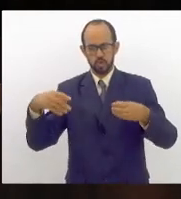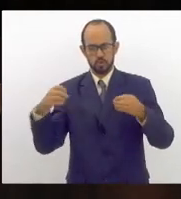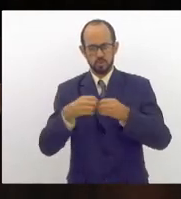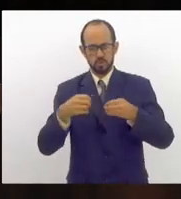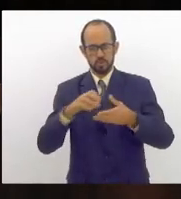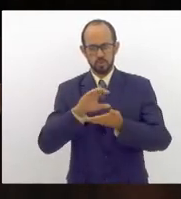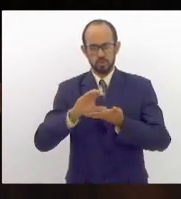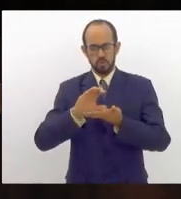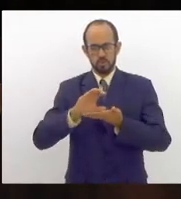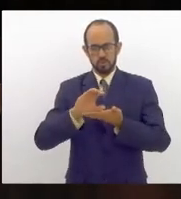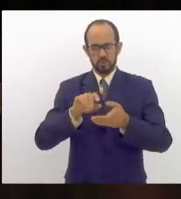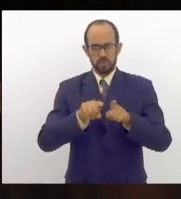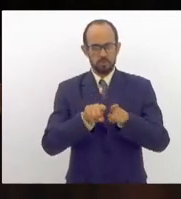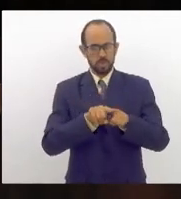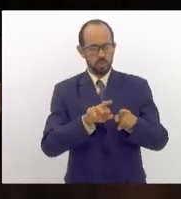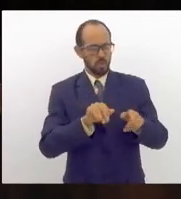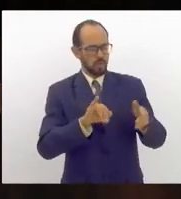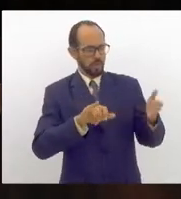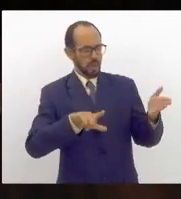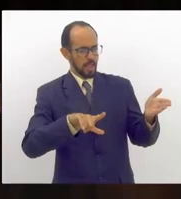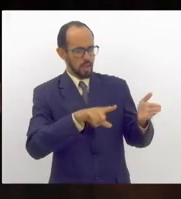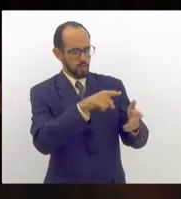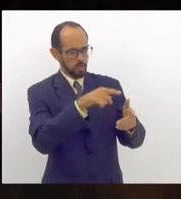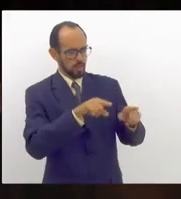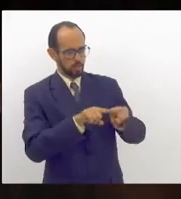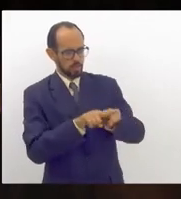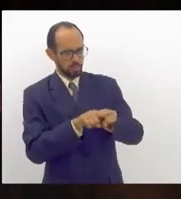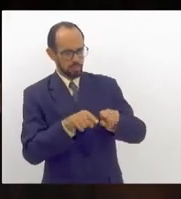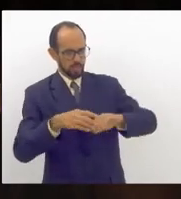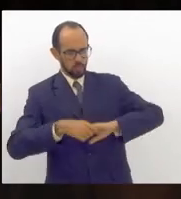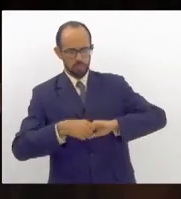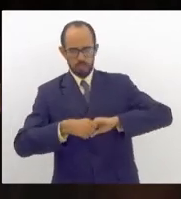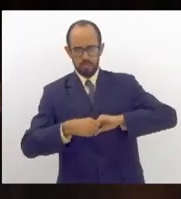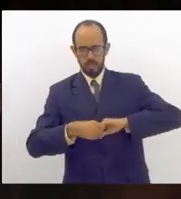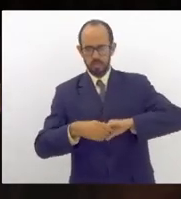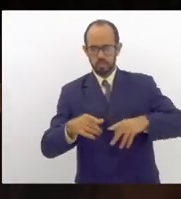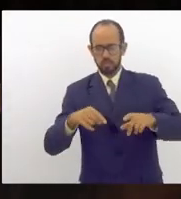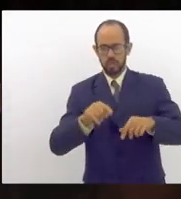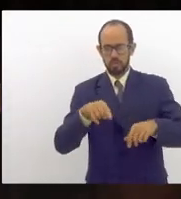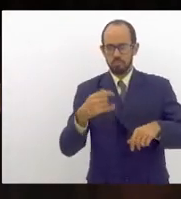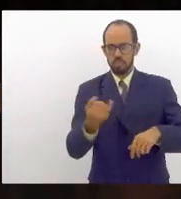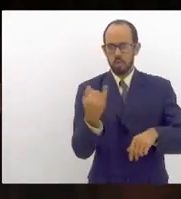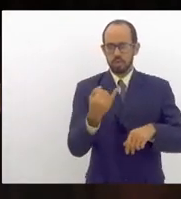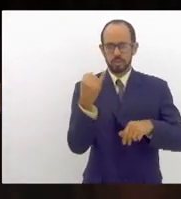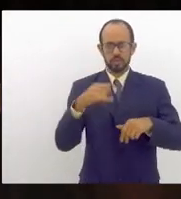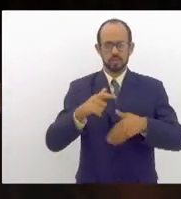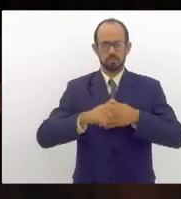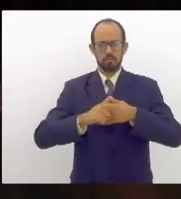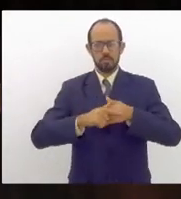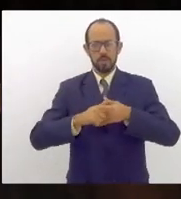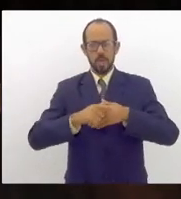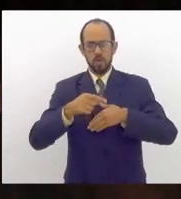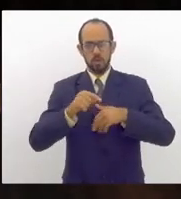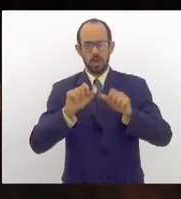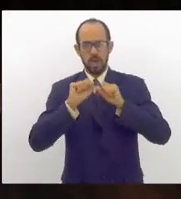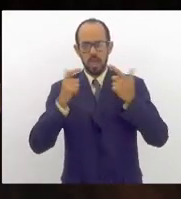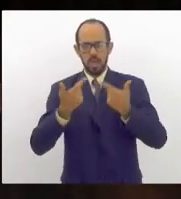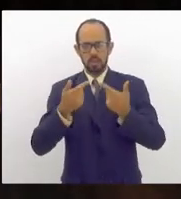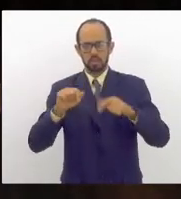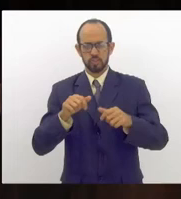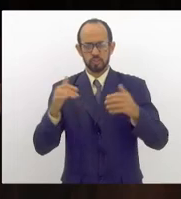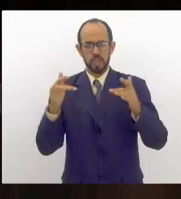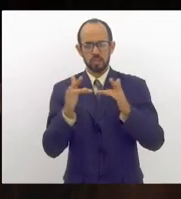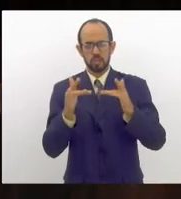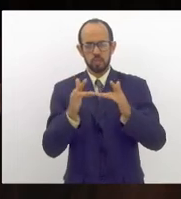na pessoa do Rafael que é o saúde também é muito importante essa esse papel da alerj tá junto